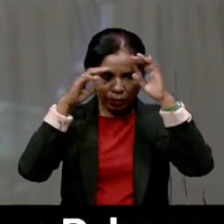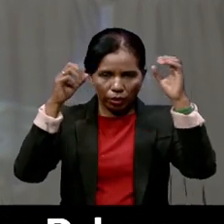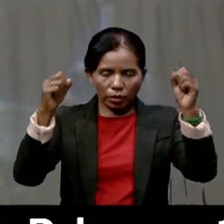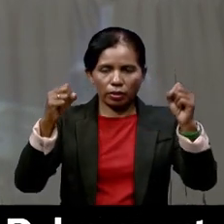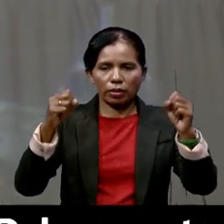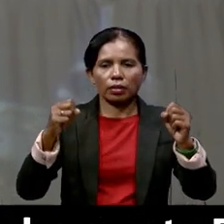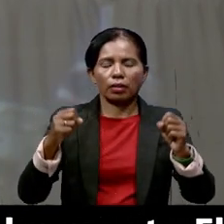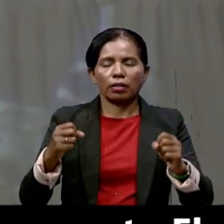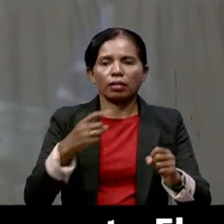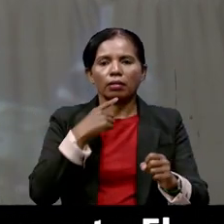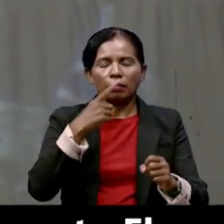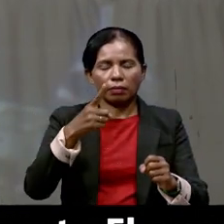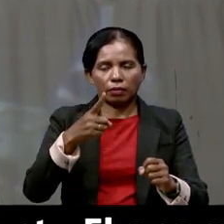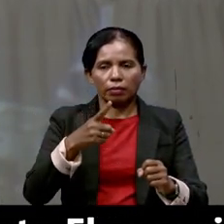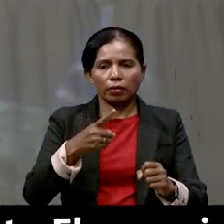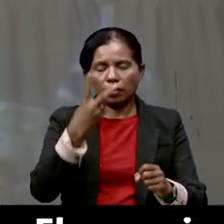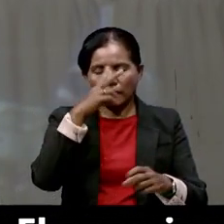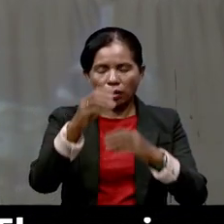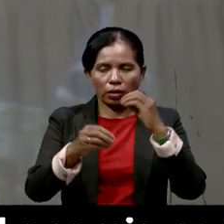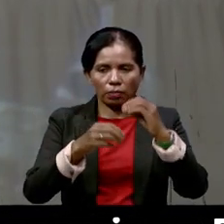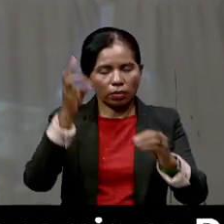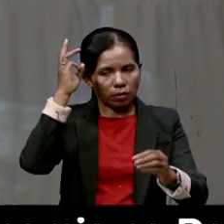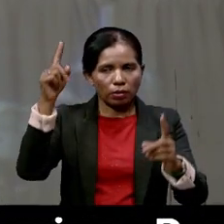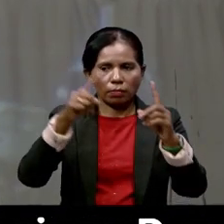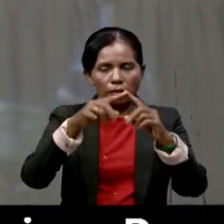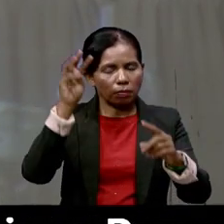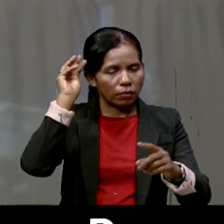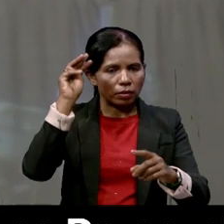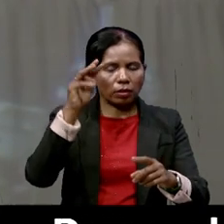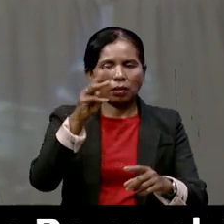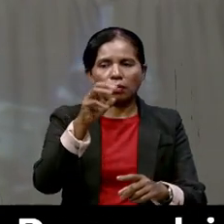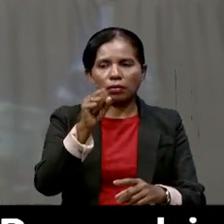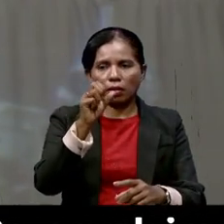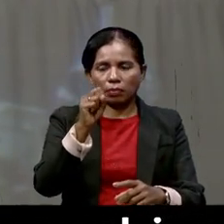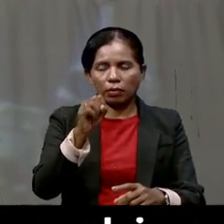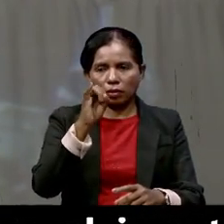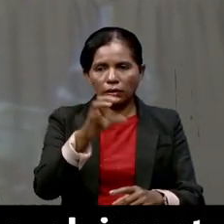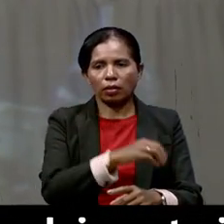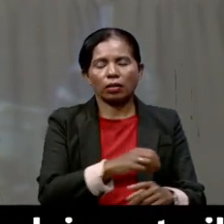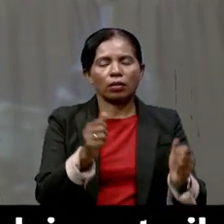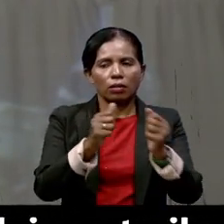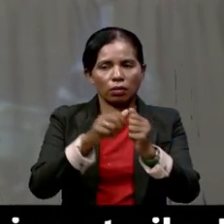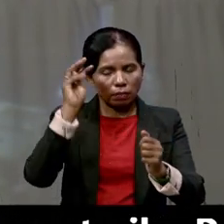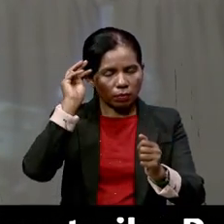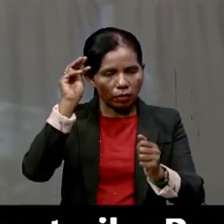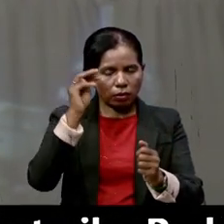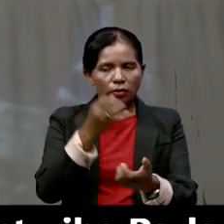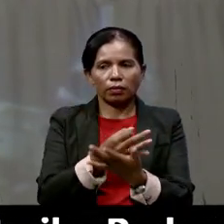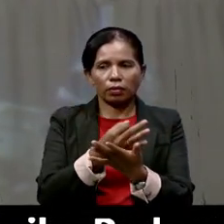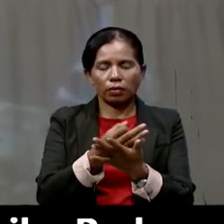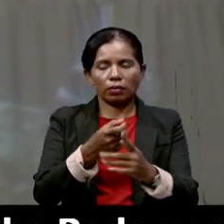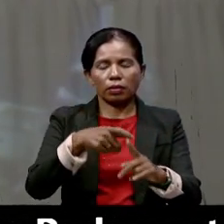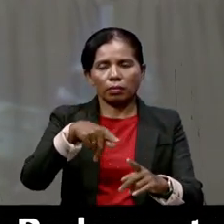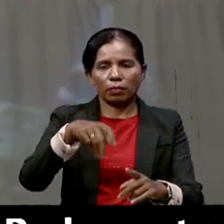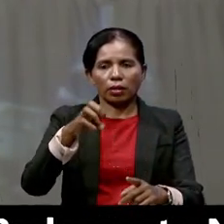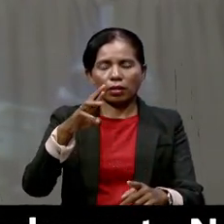parlamentar atu encamina preocupação sirane ba hia ministerio solidaridade social na inclusão ho ministerio finanças liu si payroll